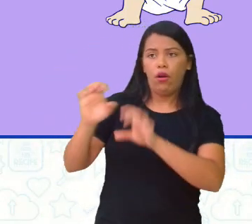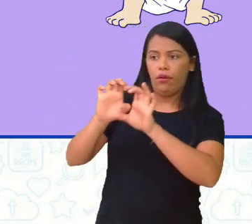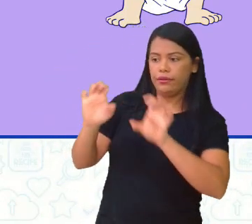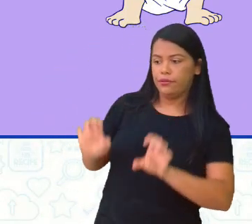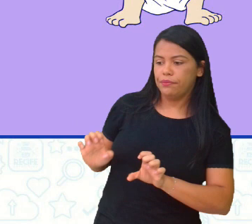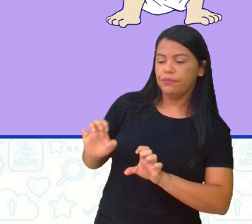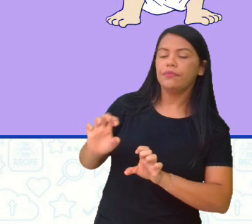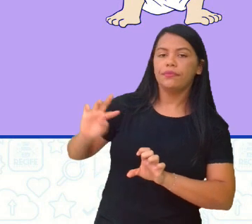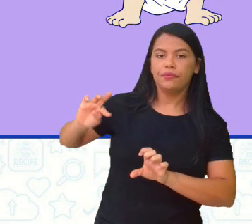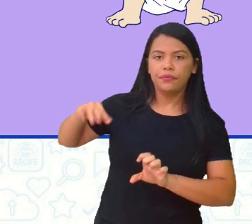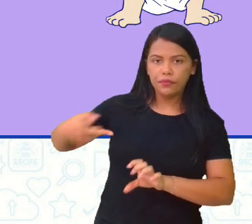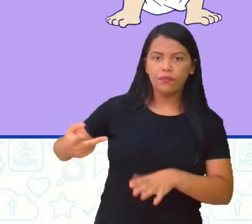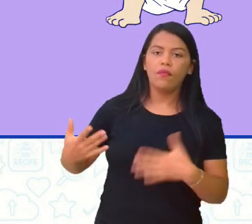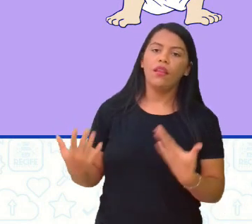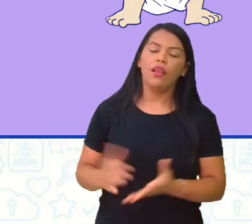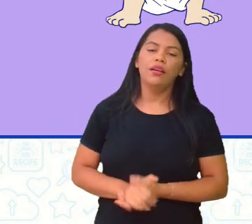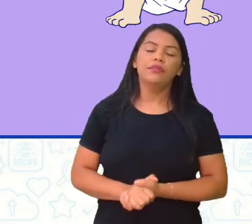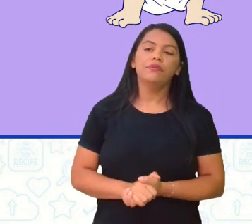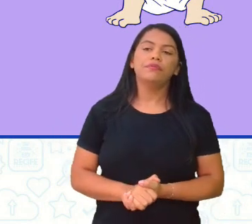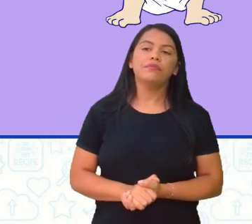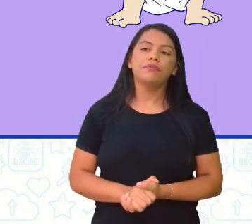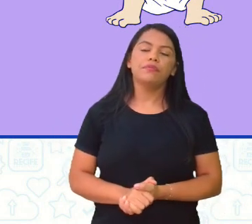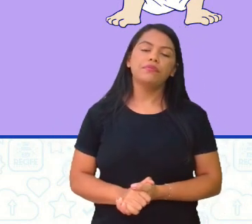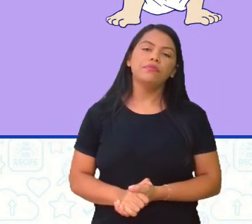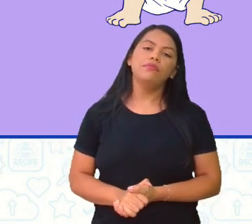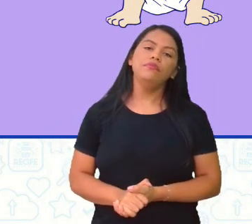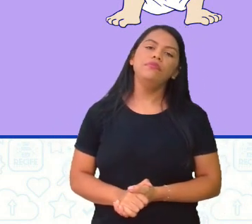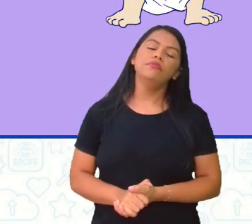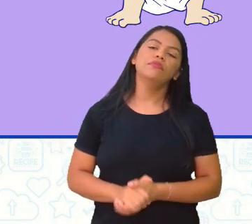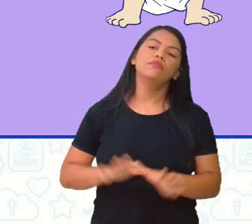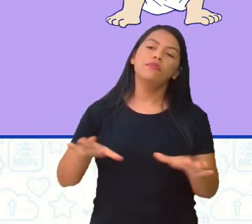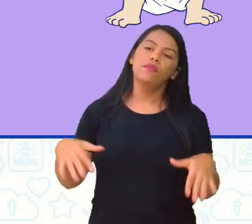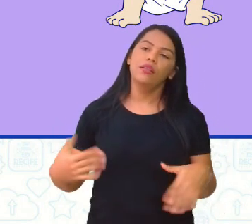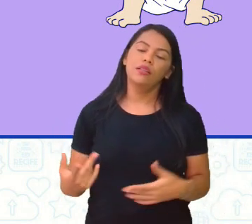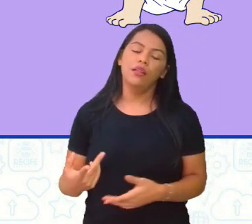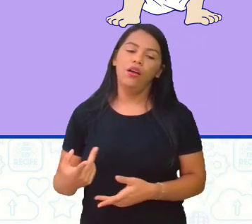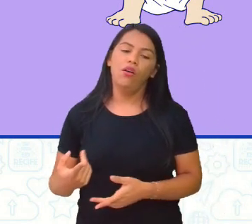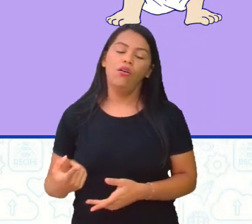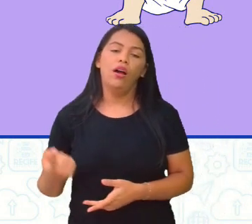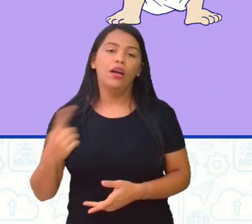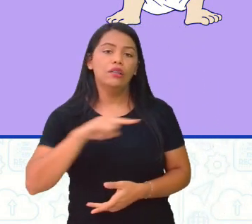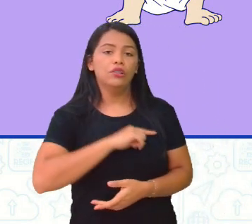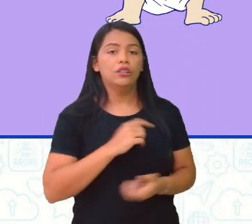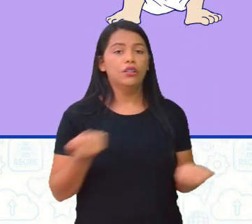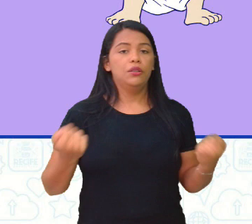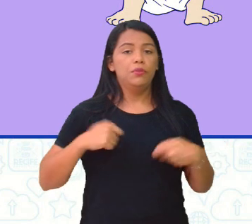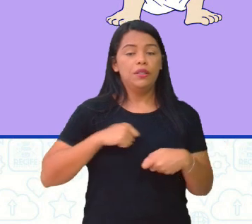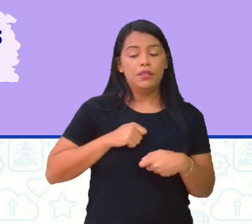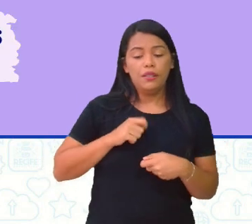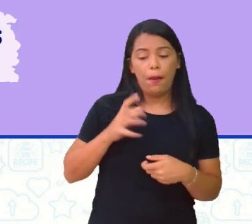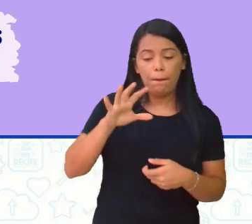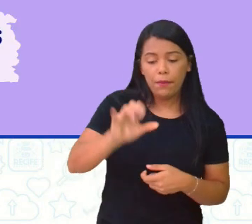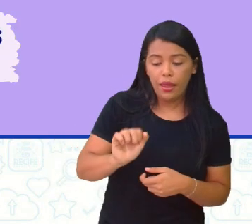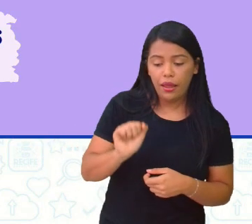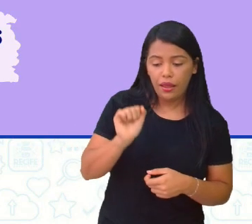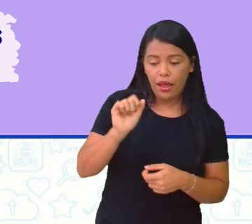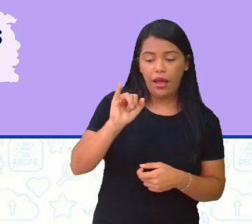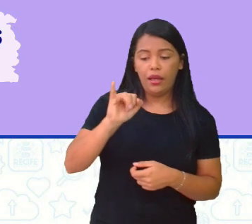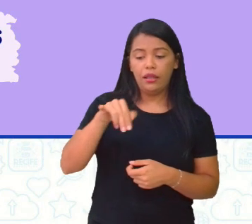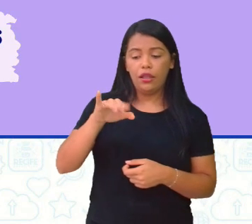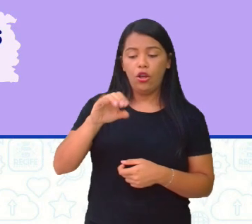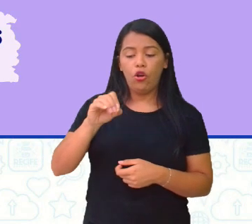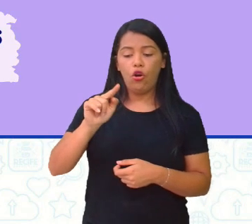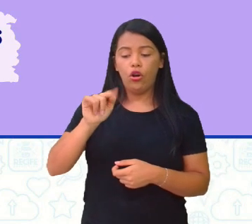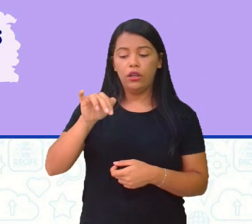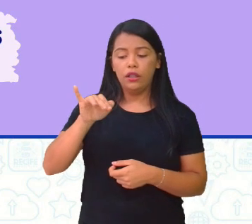Ora, a estratégia é deixar a incógnita sozinha. Como eu faço isso?